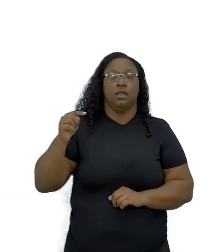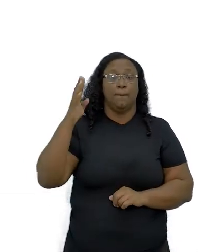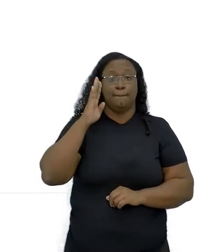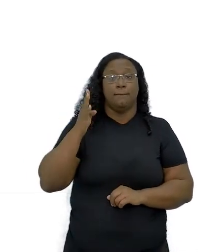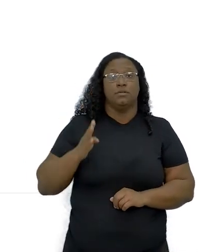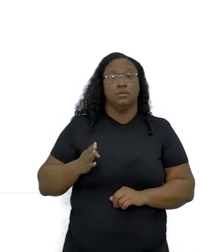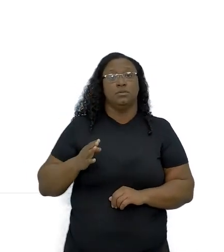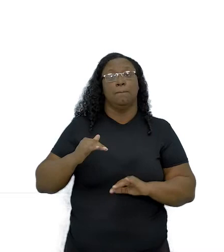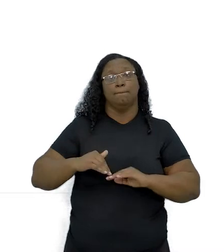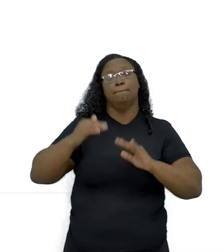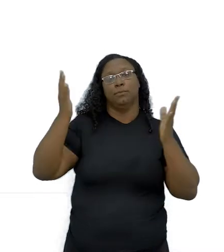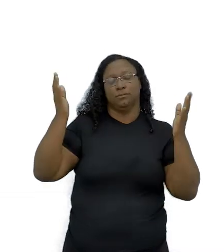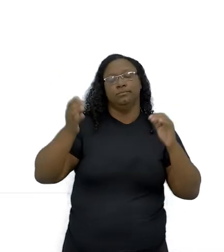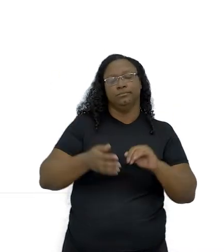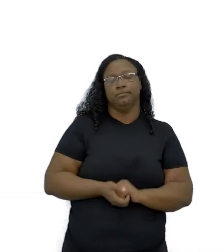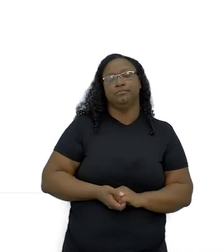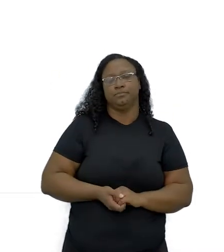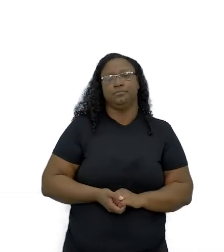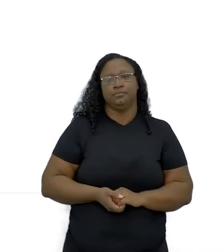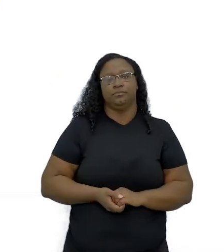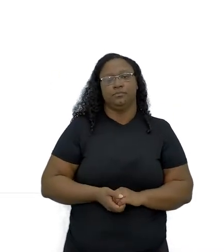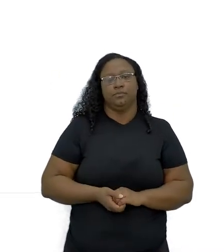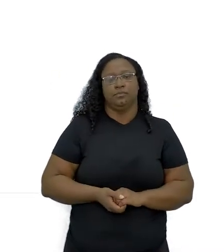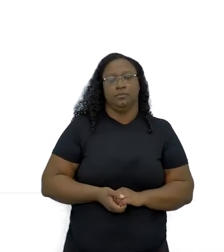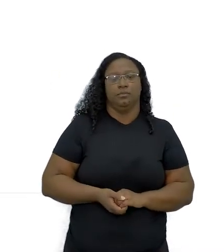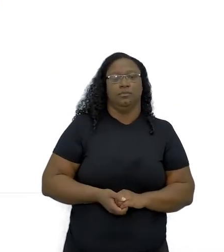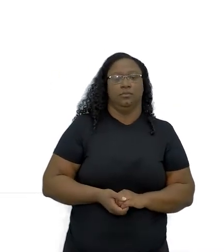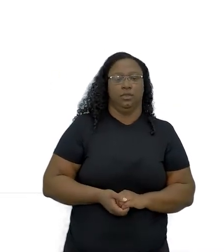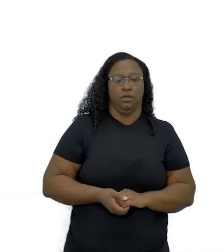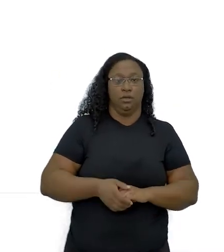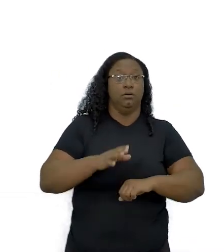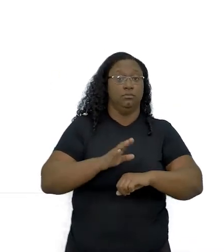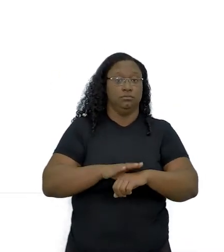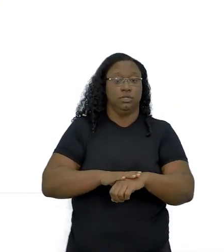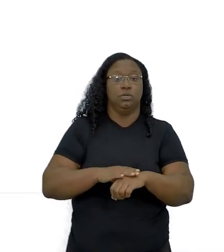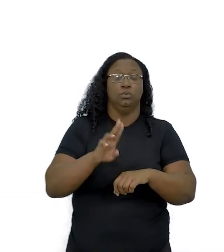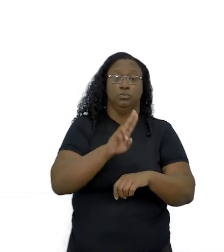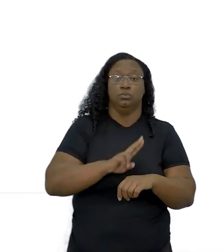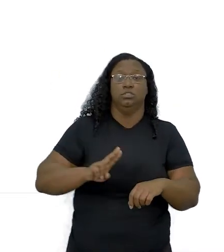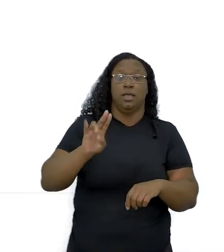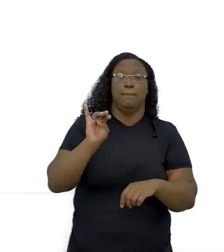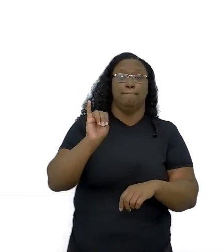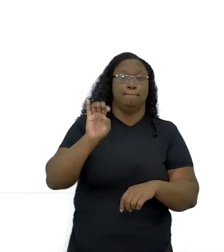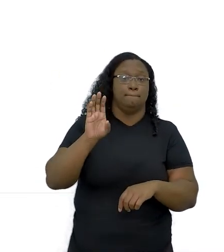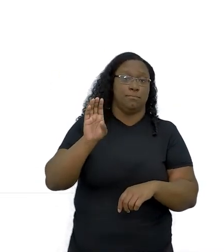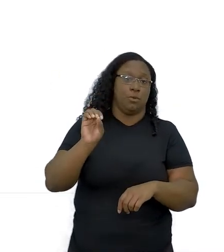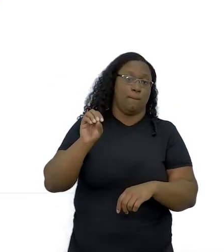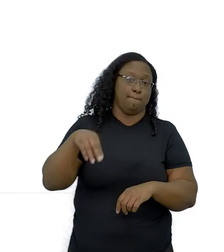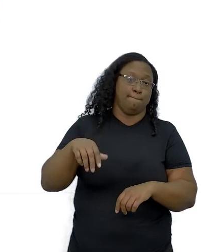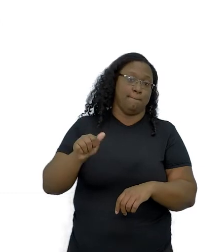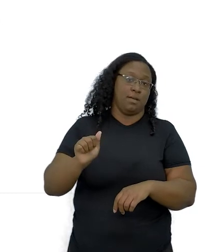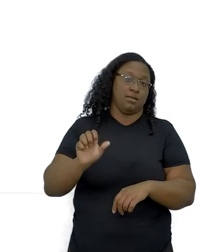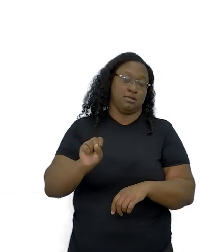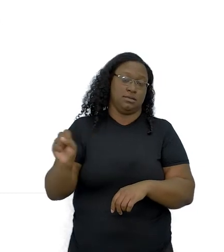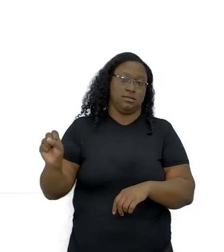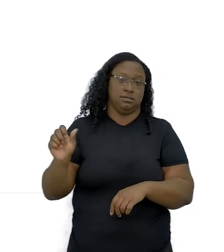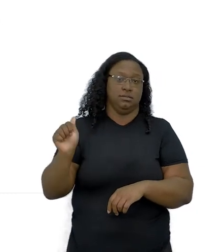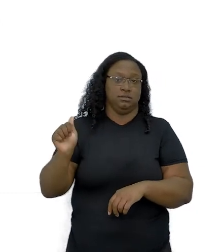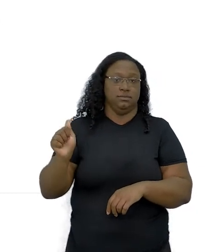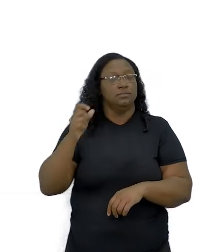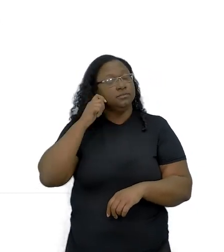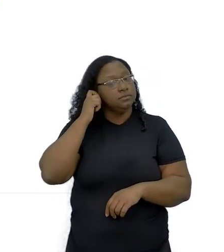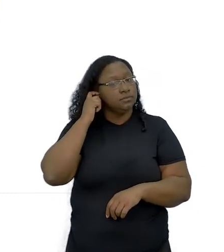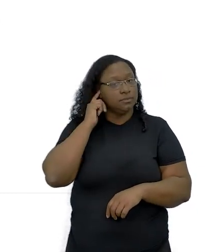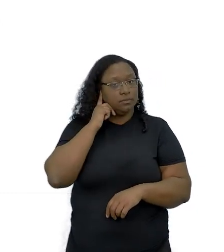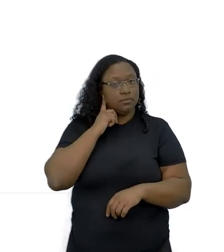as termoelétricas, elas podem ser feitas usando a biomassa, por exemplo, né? A gente poderia ir os combustíveis